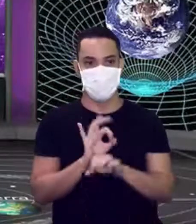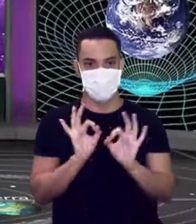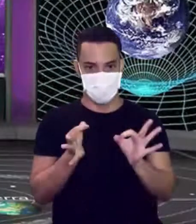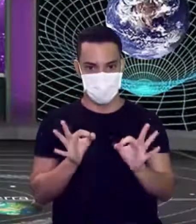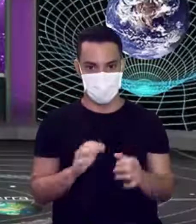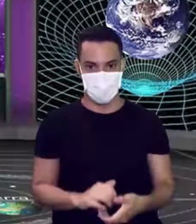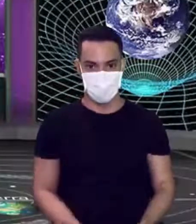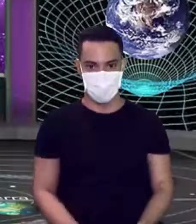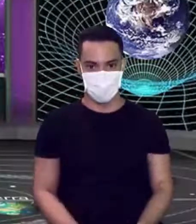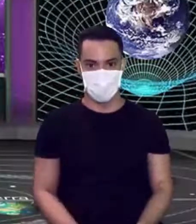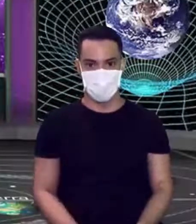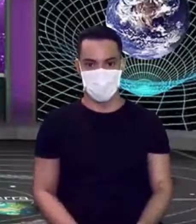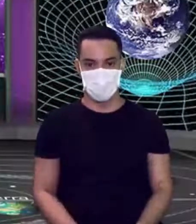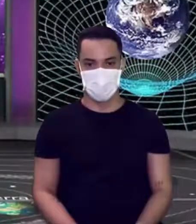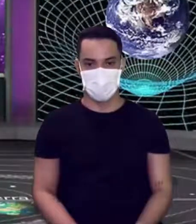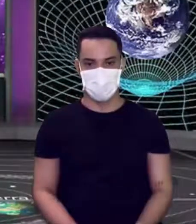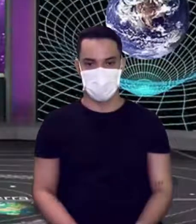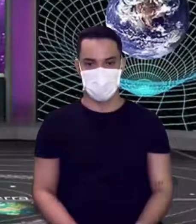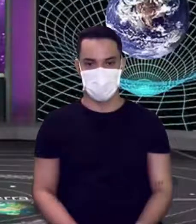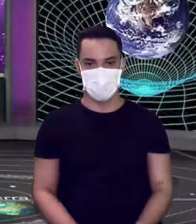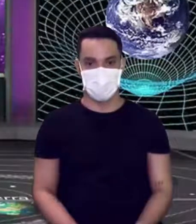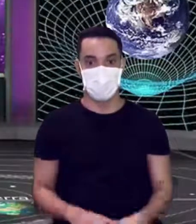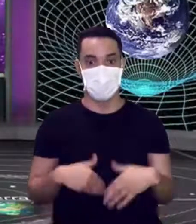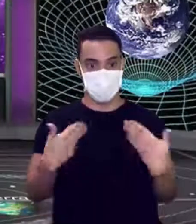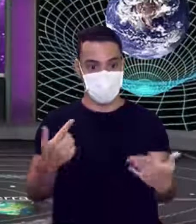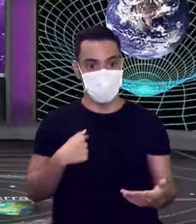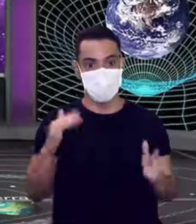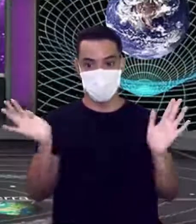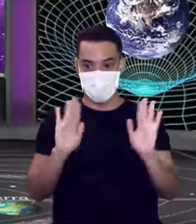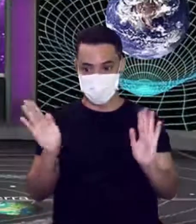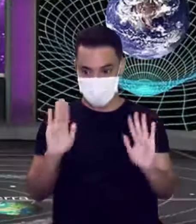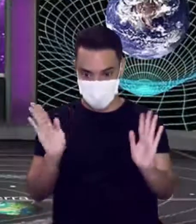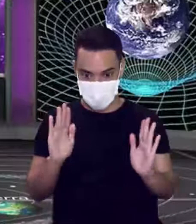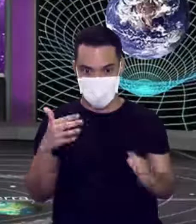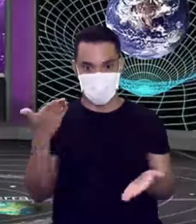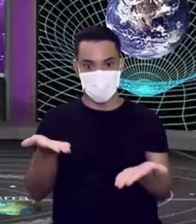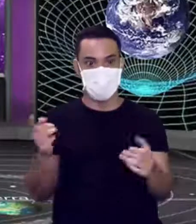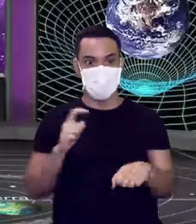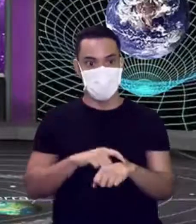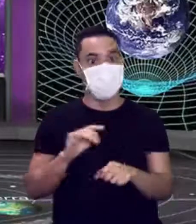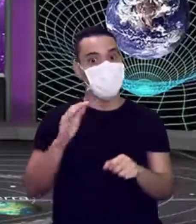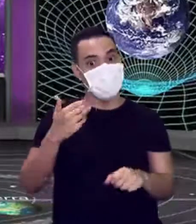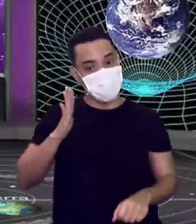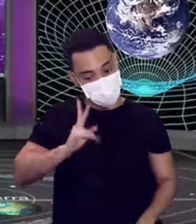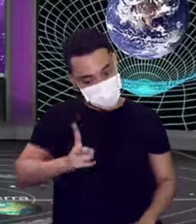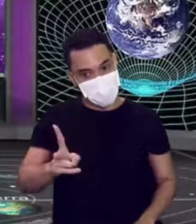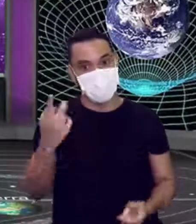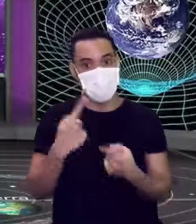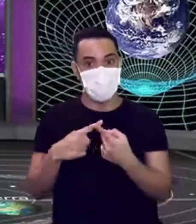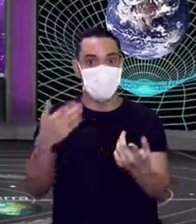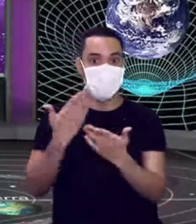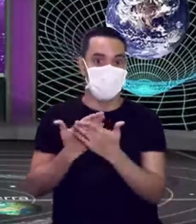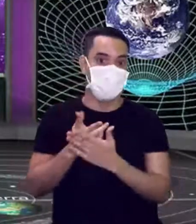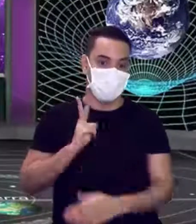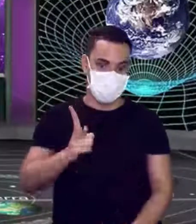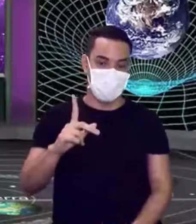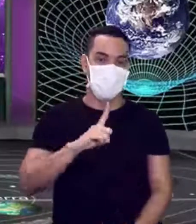bom? Galerinha, olha só, eu vou me despedindo de vocês por aqui, mas fiquem comigo que na próxima